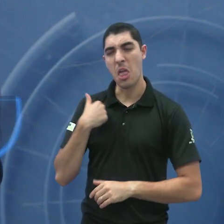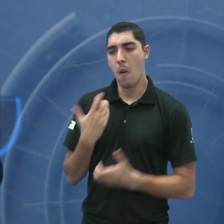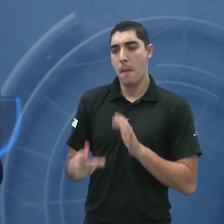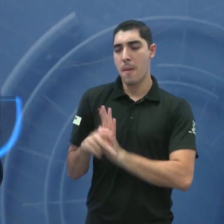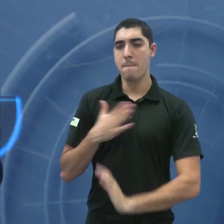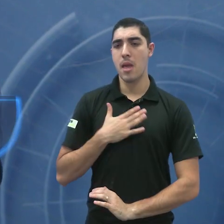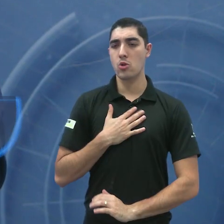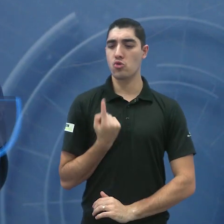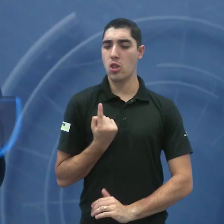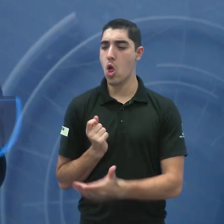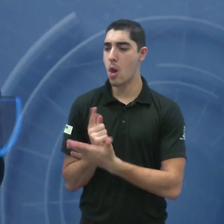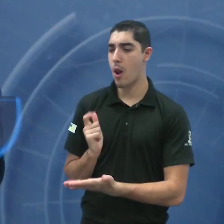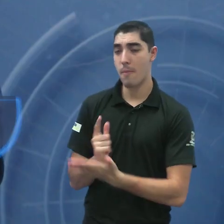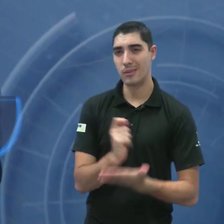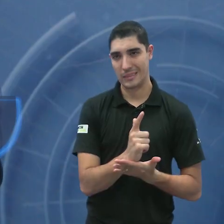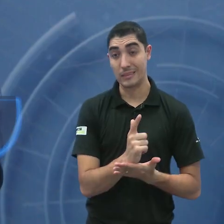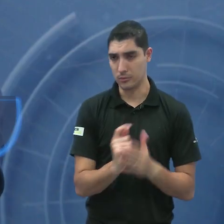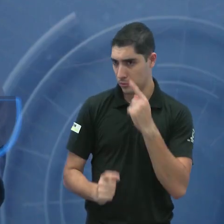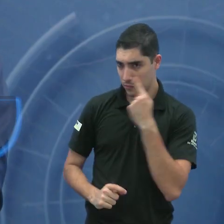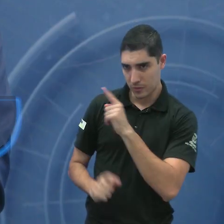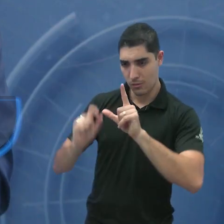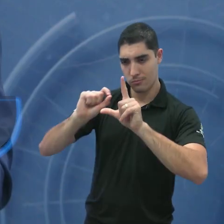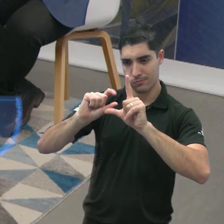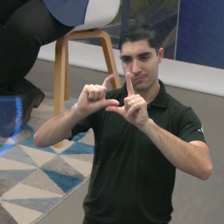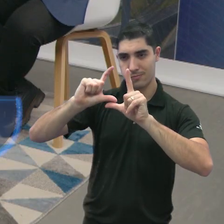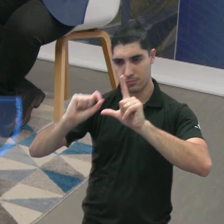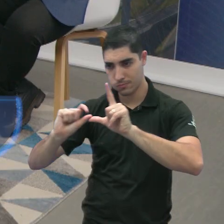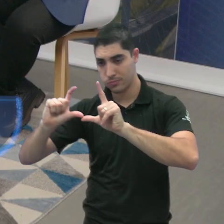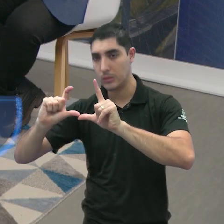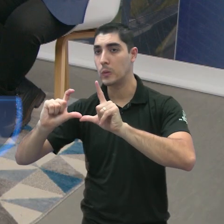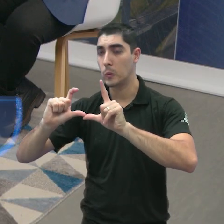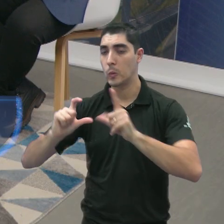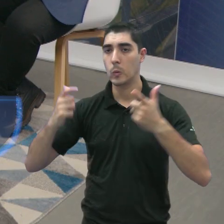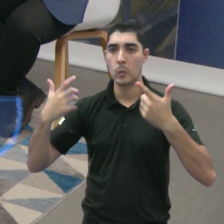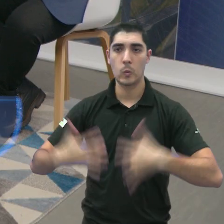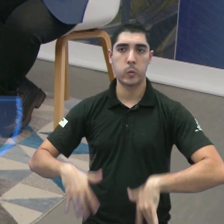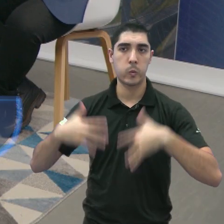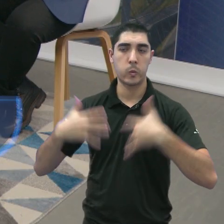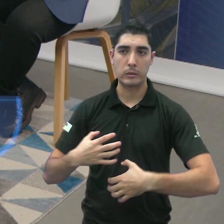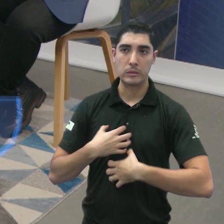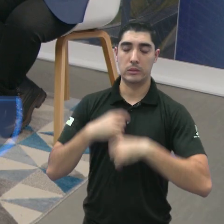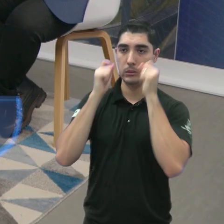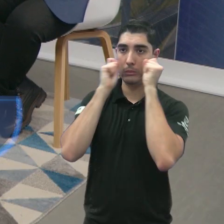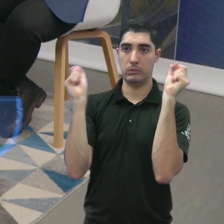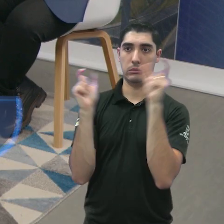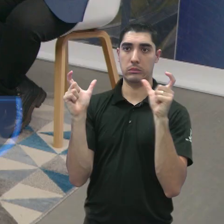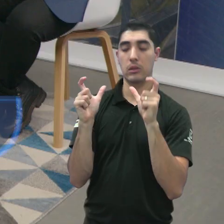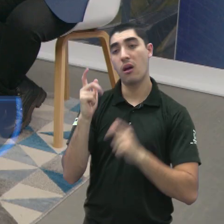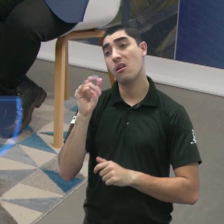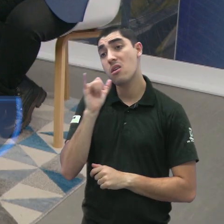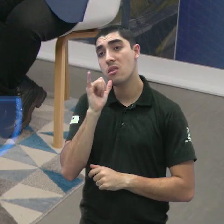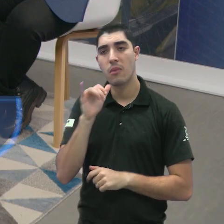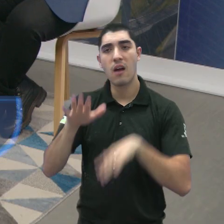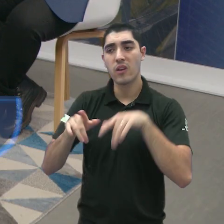na cidade. A gente viu esse gráfico aí, né, gente? Um número assustador, né? A gente falou aqui a quantidade de carro por